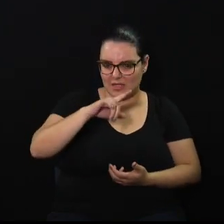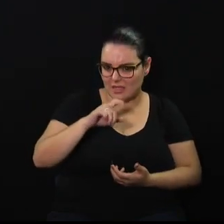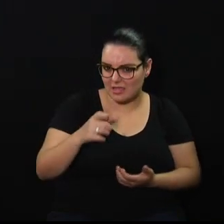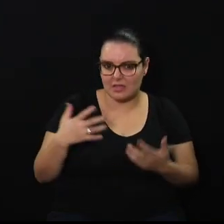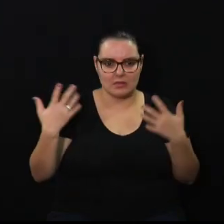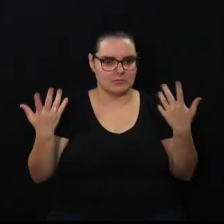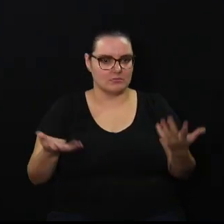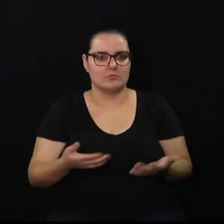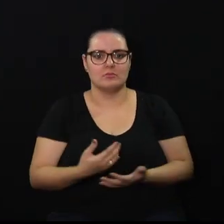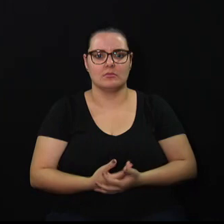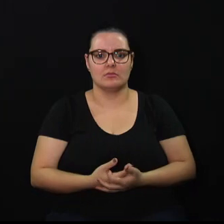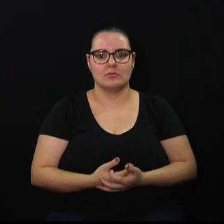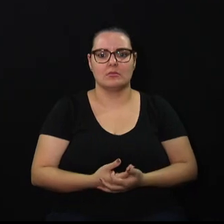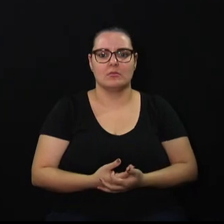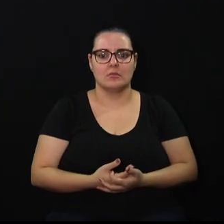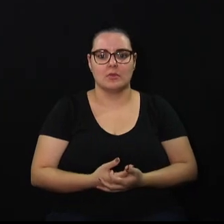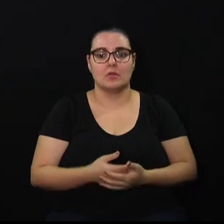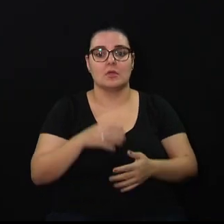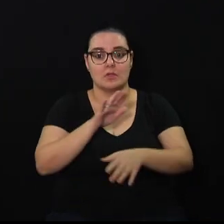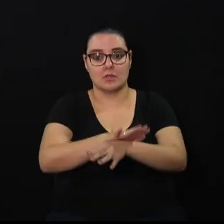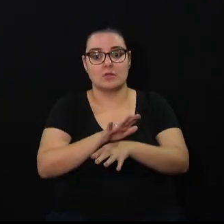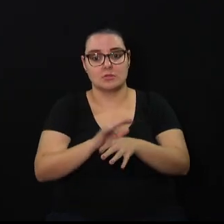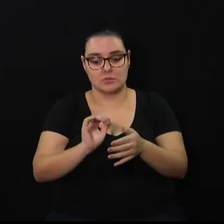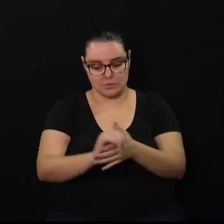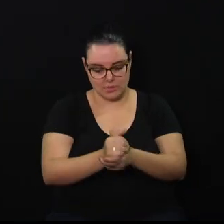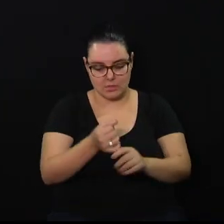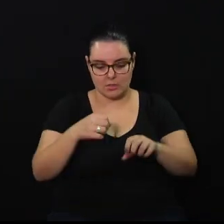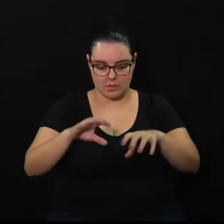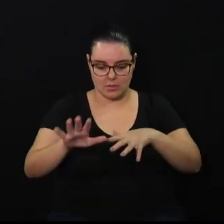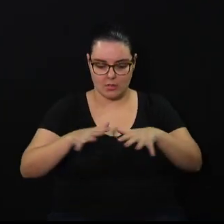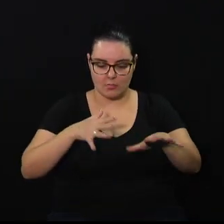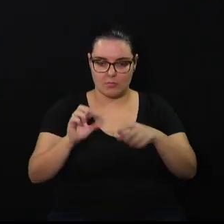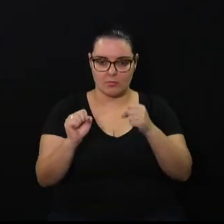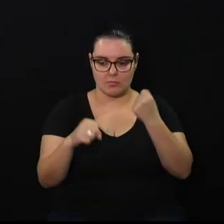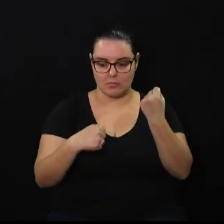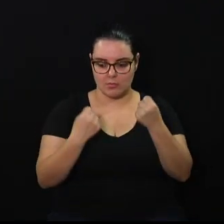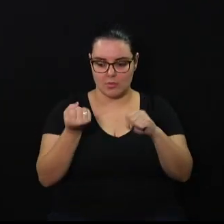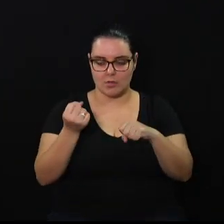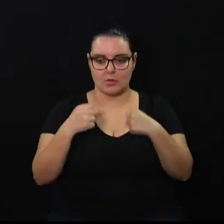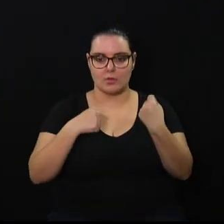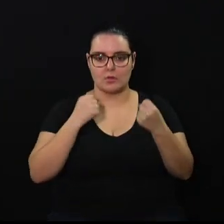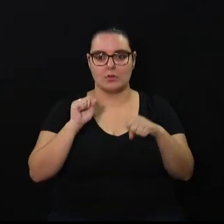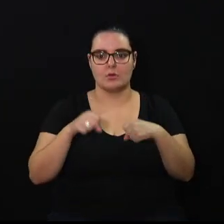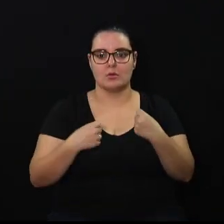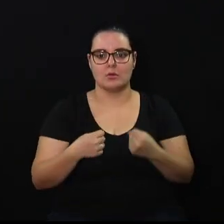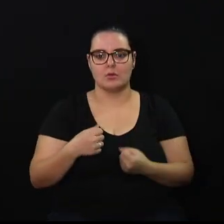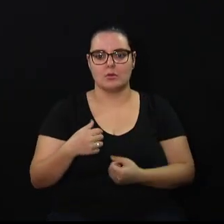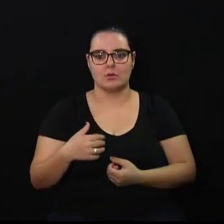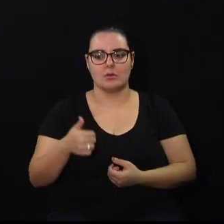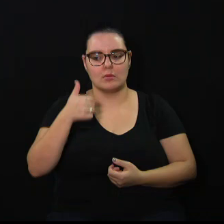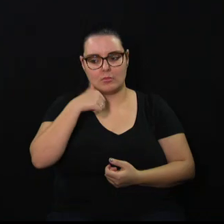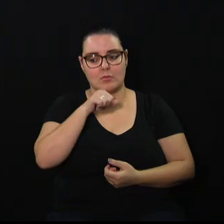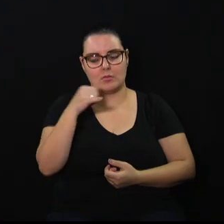e ajuda a desenvolver a área motora né tem gente que eu já escutei de uma mãe falando assim área o troféu de pior